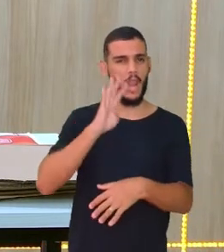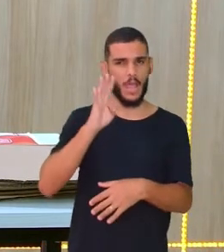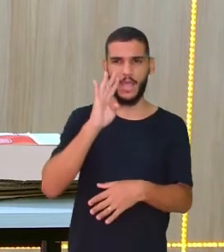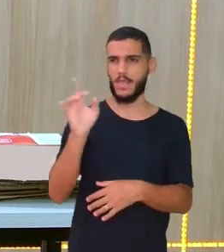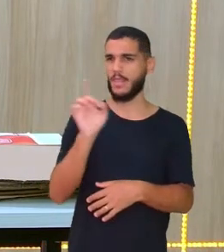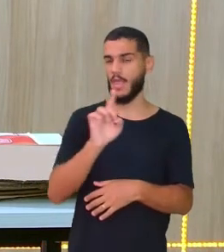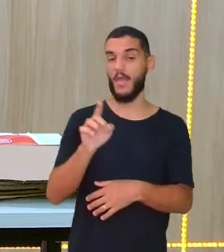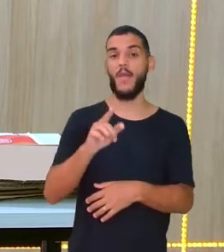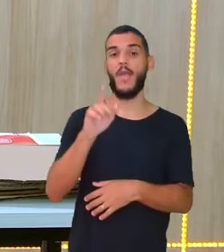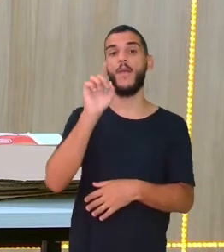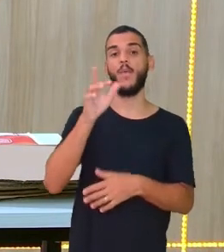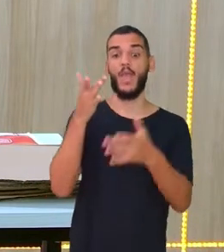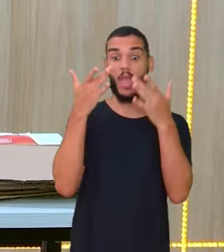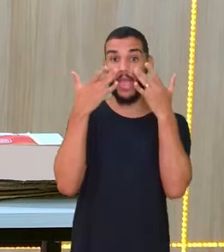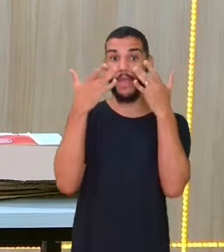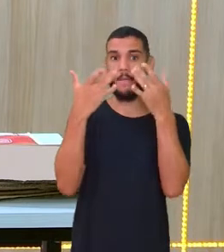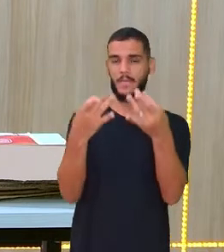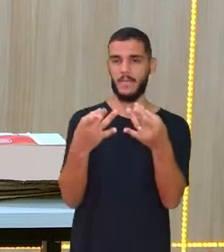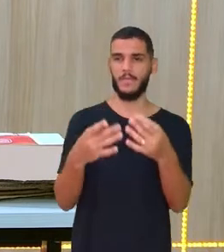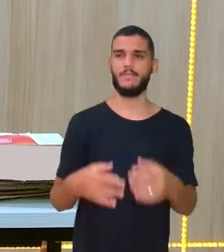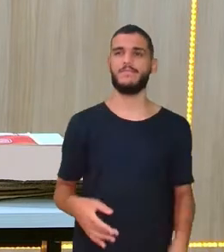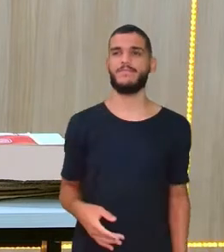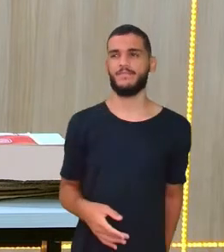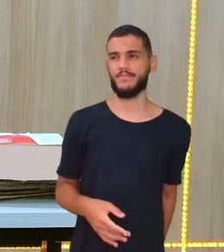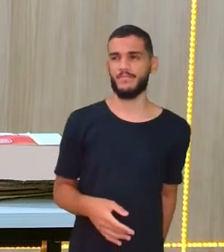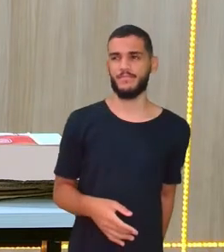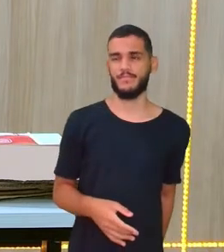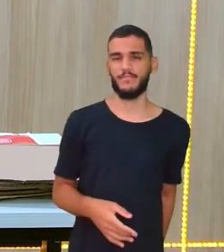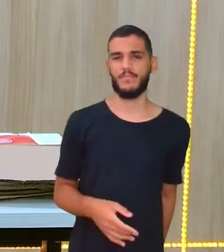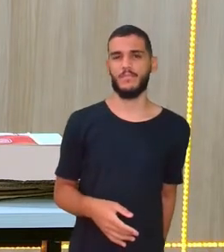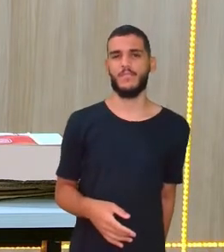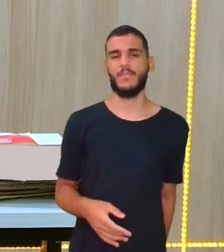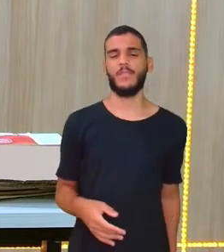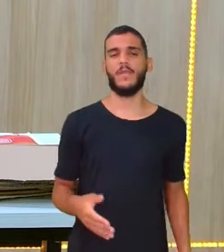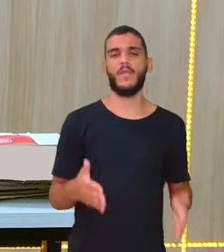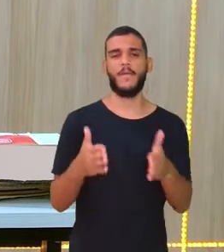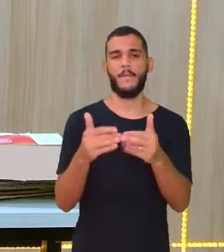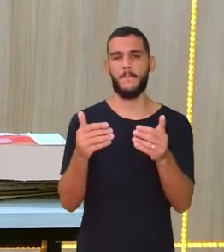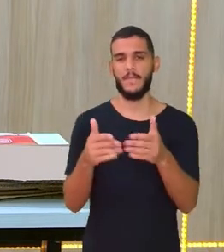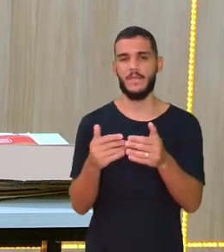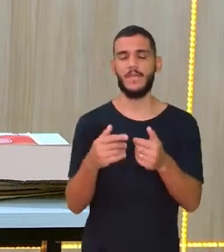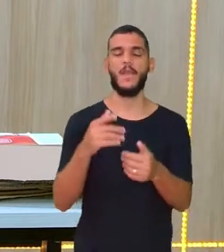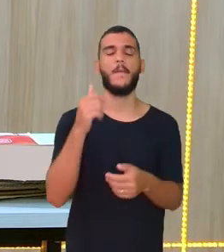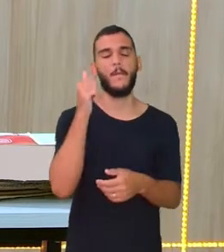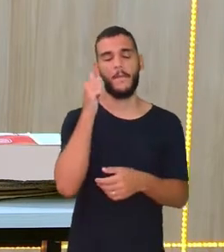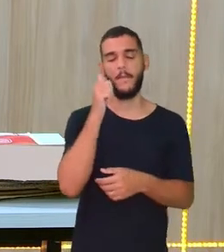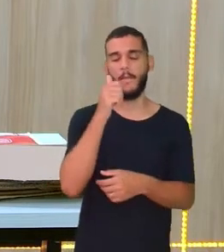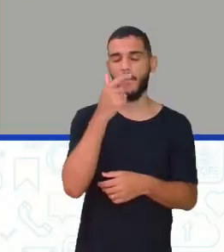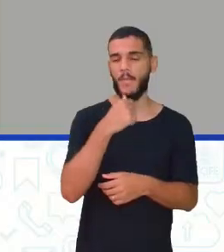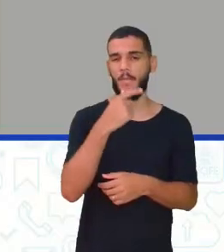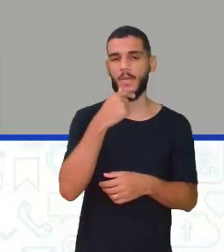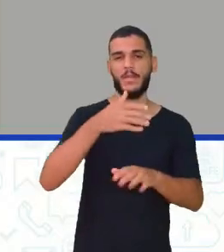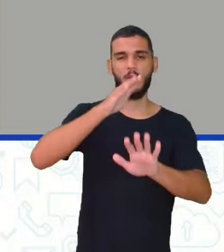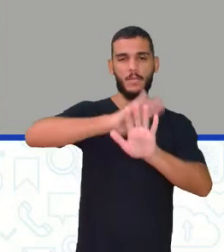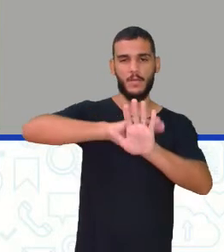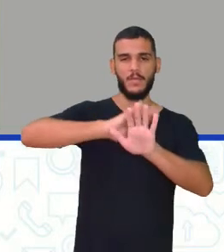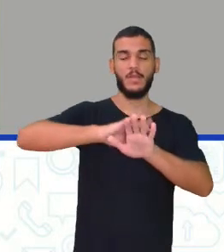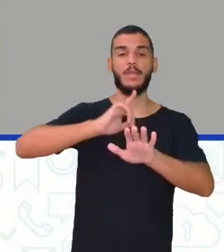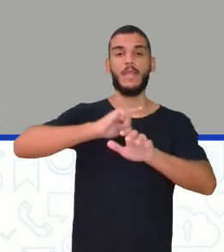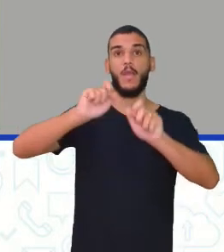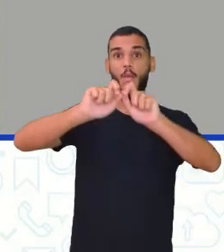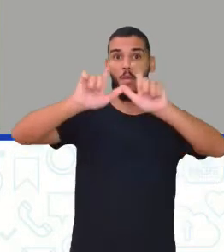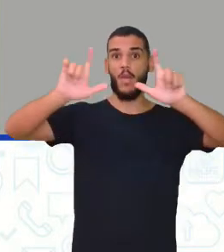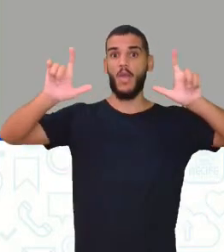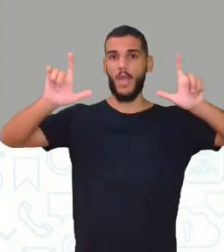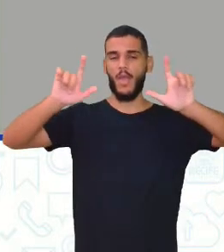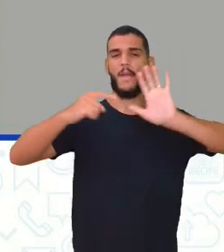para chamar a atenção. Vou pedir para Deivinho colocar aí bem, Cleiton, colocar aí bem grande essa tela, para a